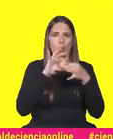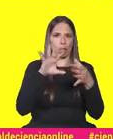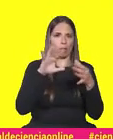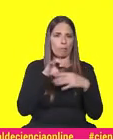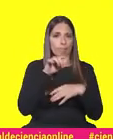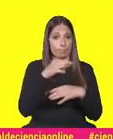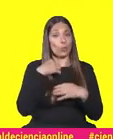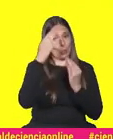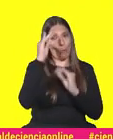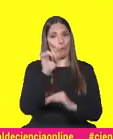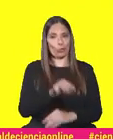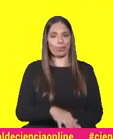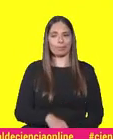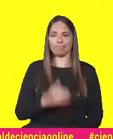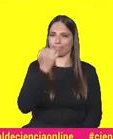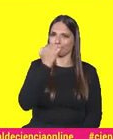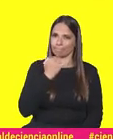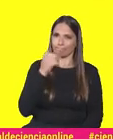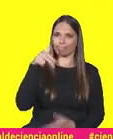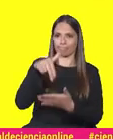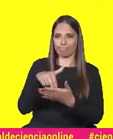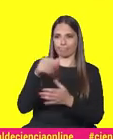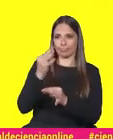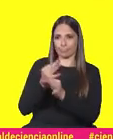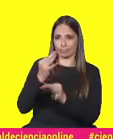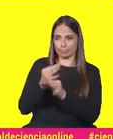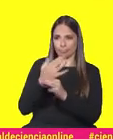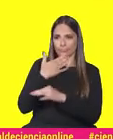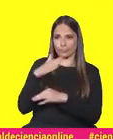morcegos. Recomendo. Professor, foi um prazer tê-lo neste Festival de